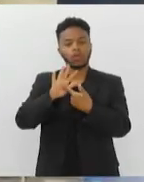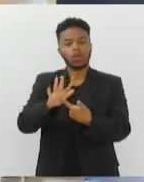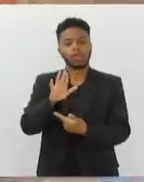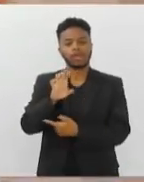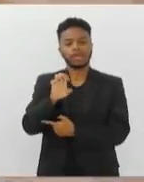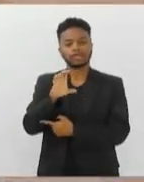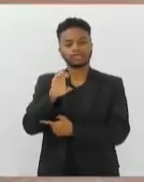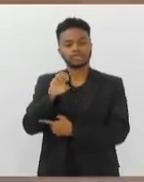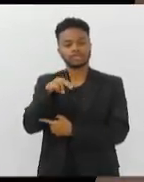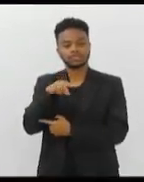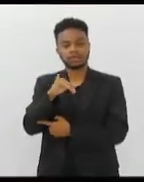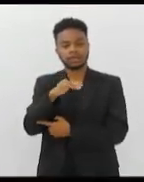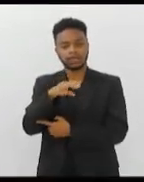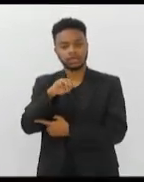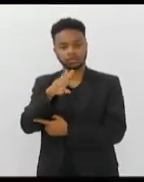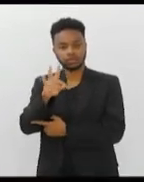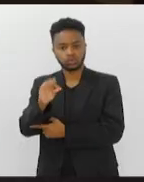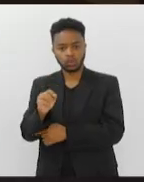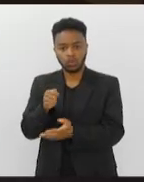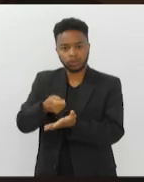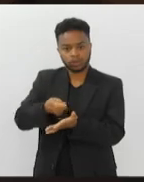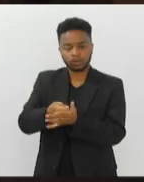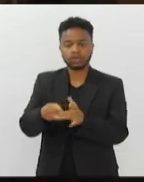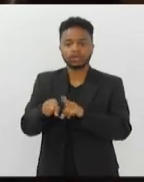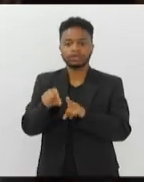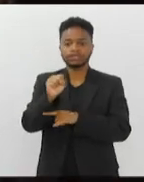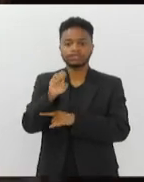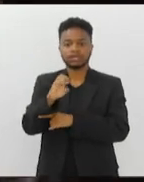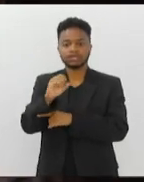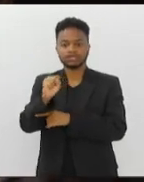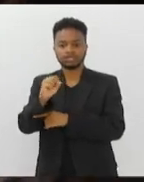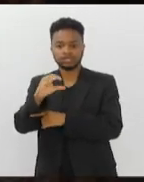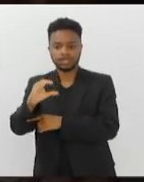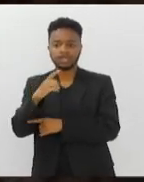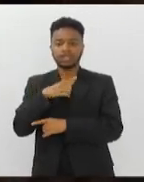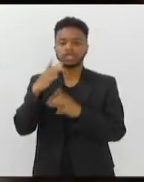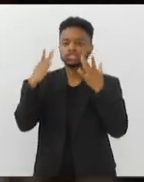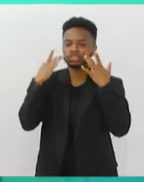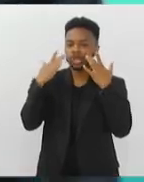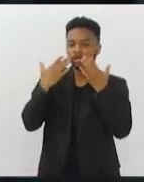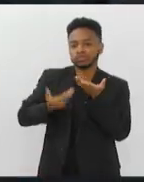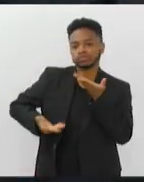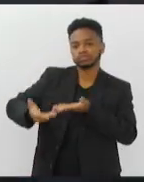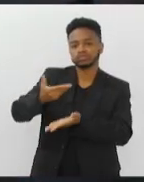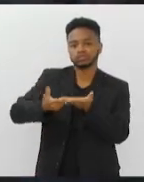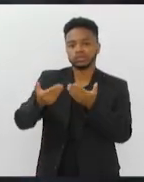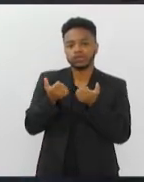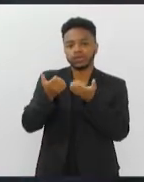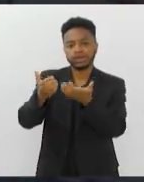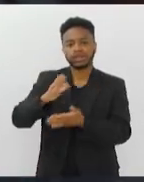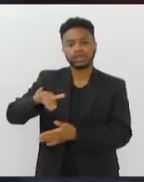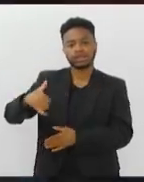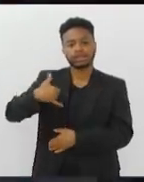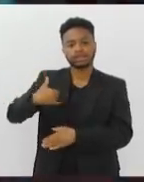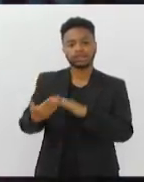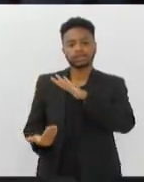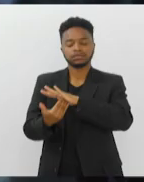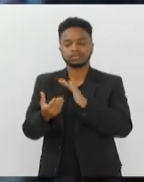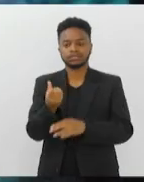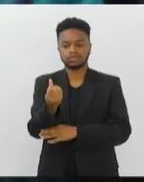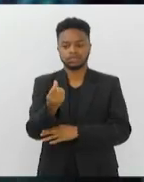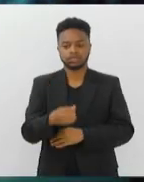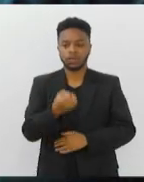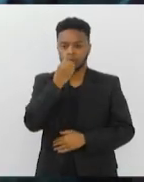obrigatório. Unidades do SESC oferecem teatro interativo para crianças até 6 anos. O Bom Dia